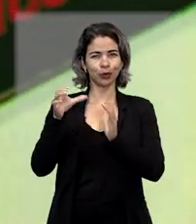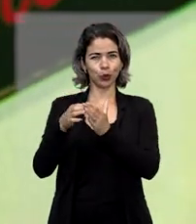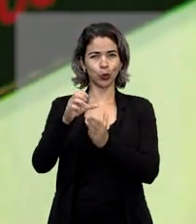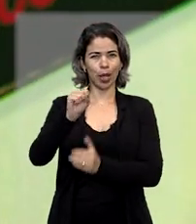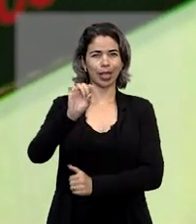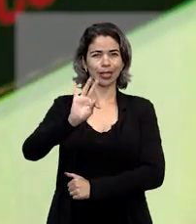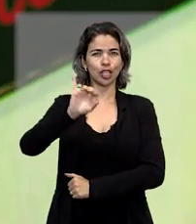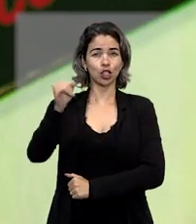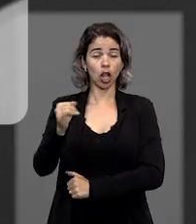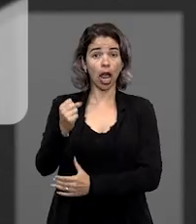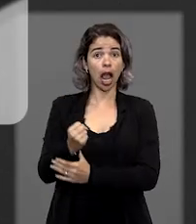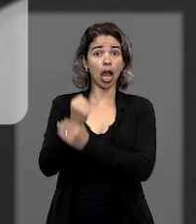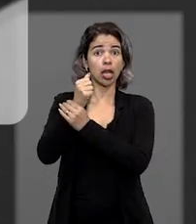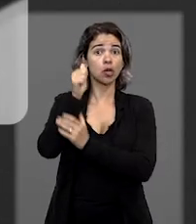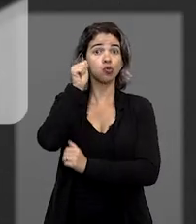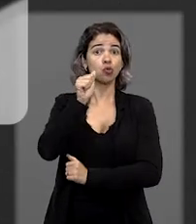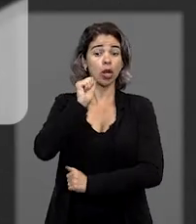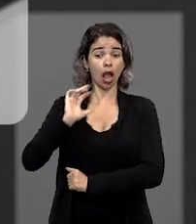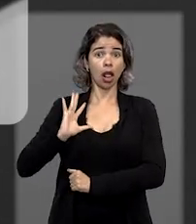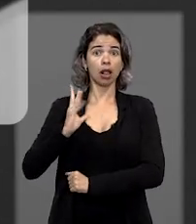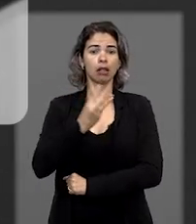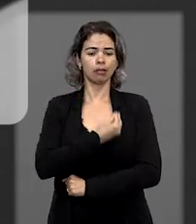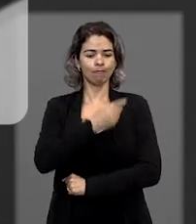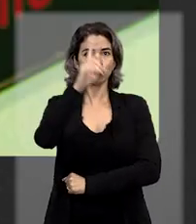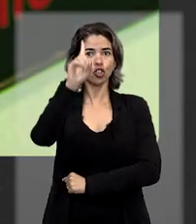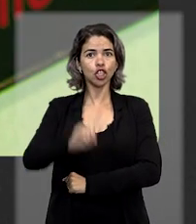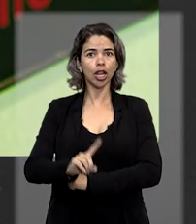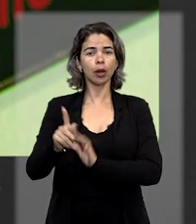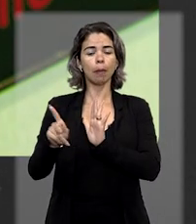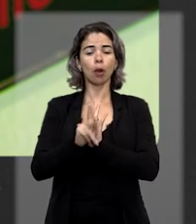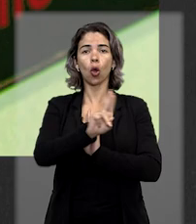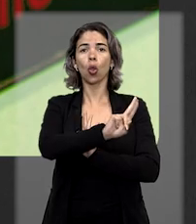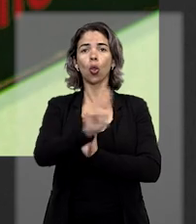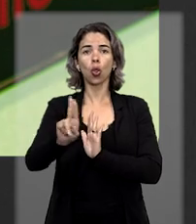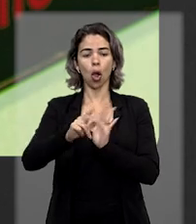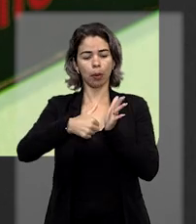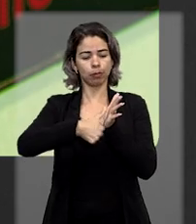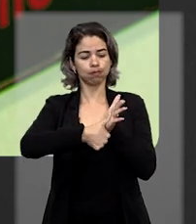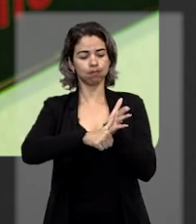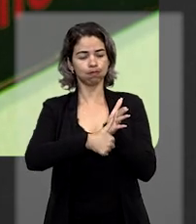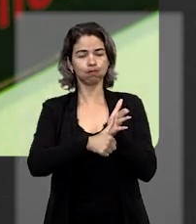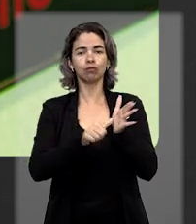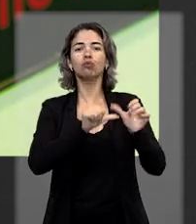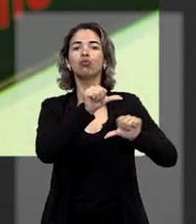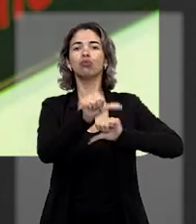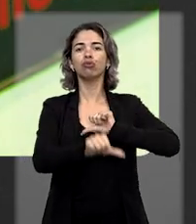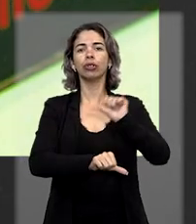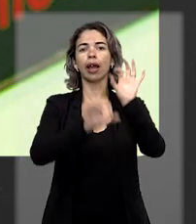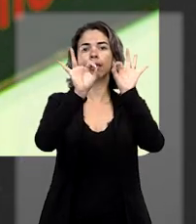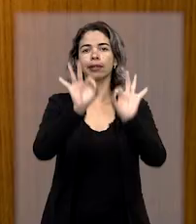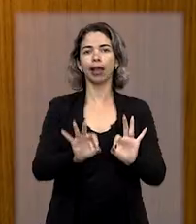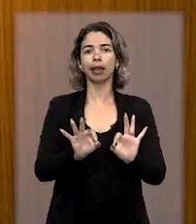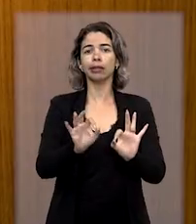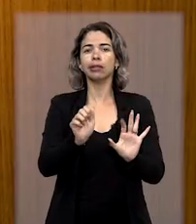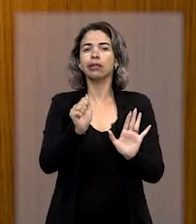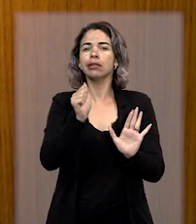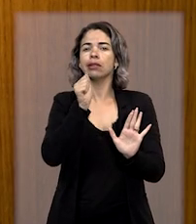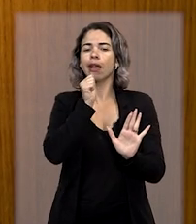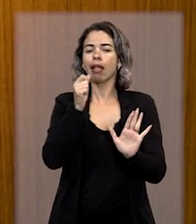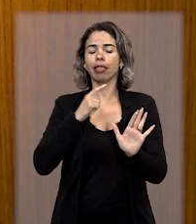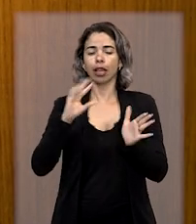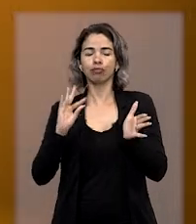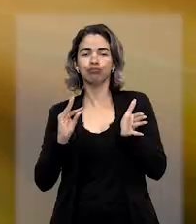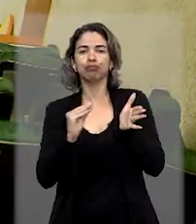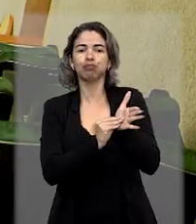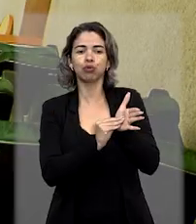STJ garantiu a uma mulher transexual o direito de mudar o nome e o gênero na certidão de nascimento sem que